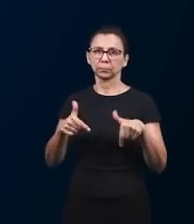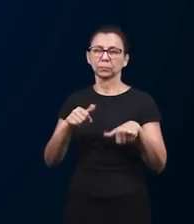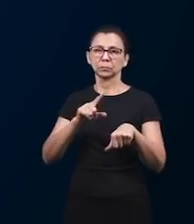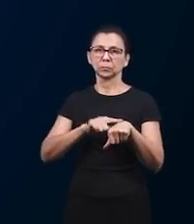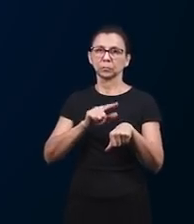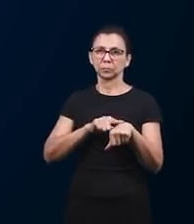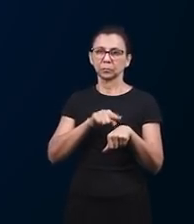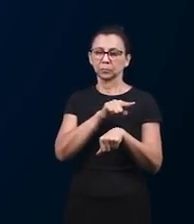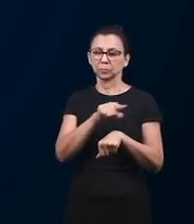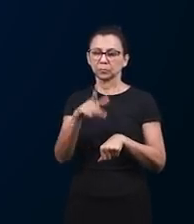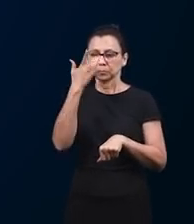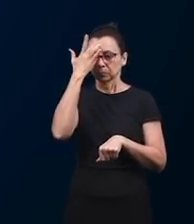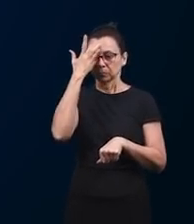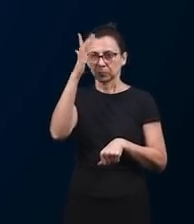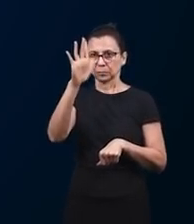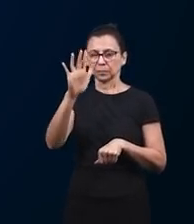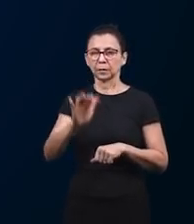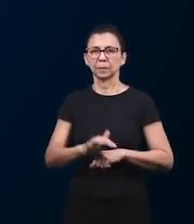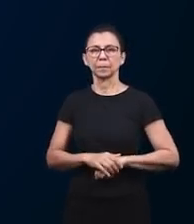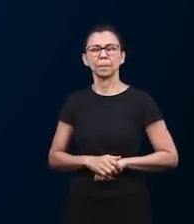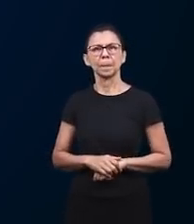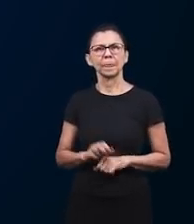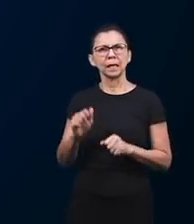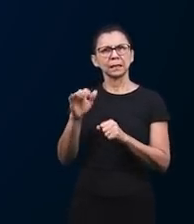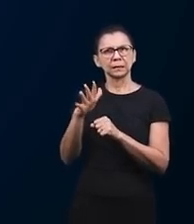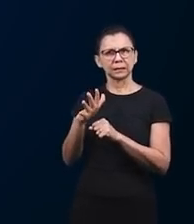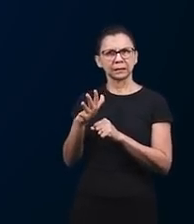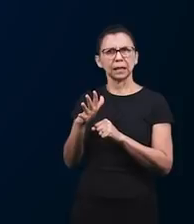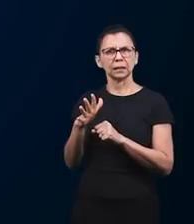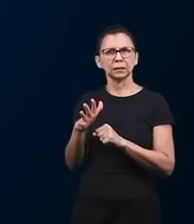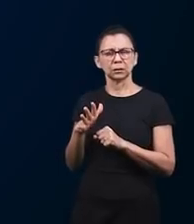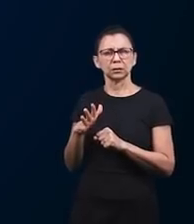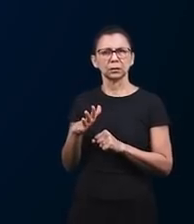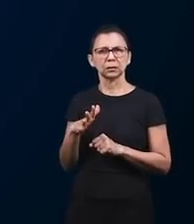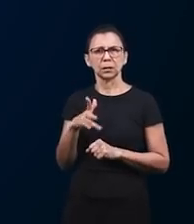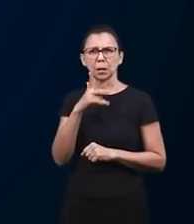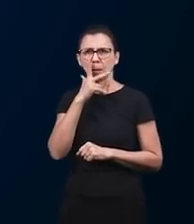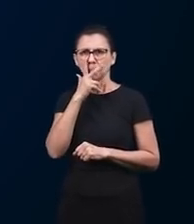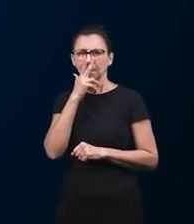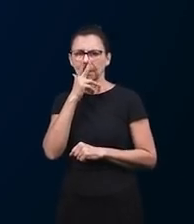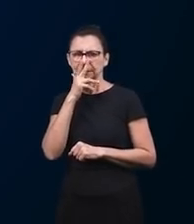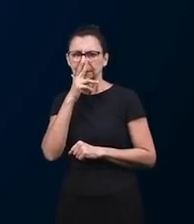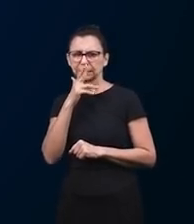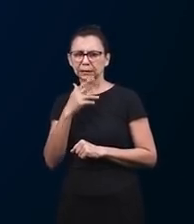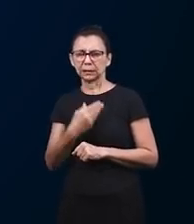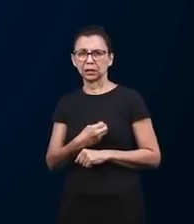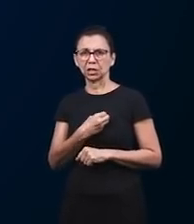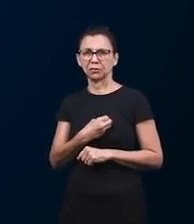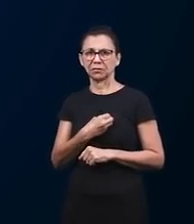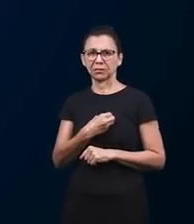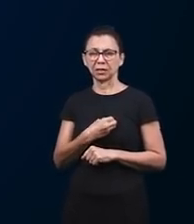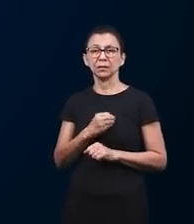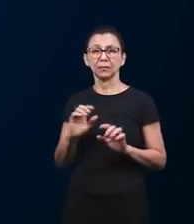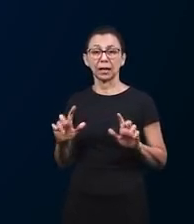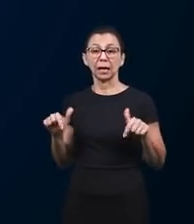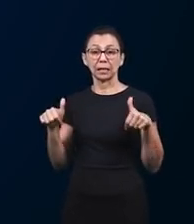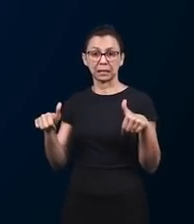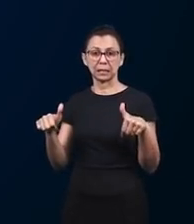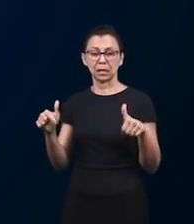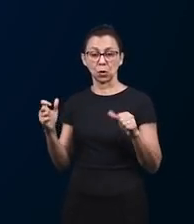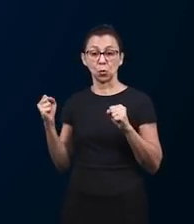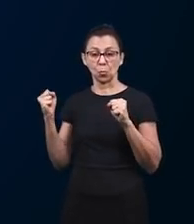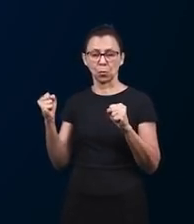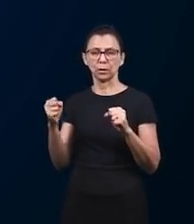Irmãos, aparentemente, aos olhos humanos, a igreja de Sardes parecia viva e ativa, mas a maioria estava morta